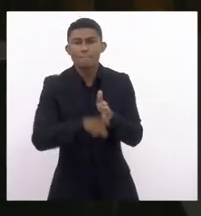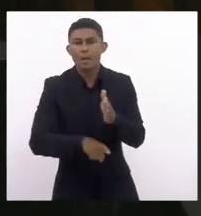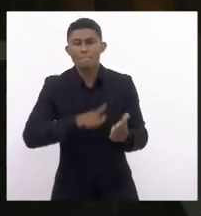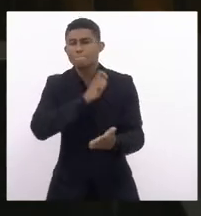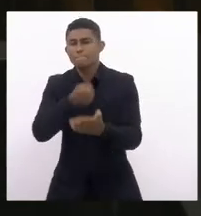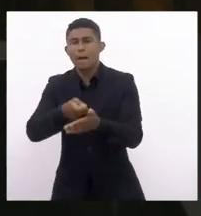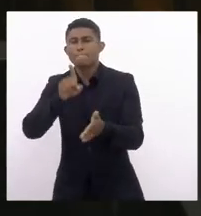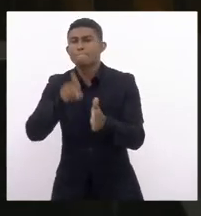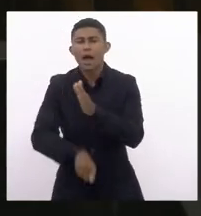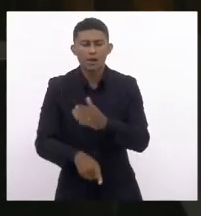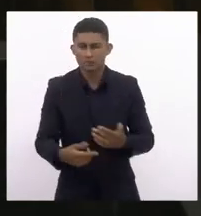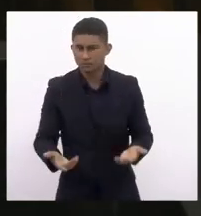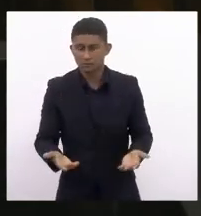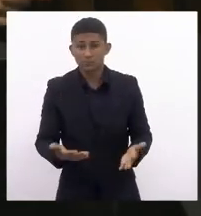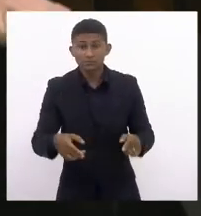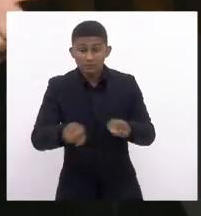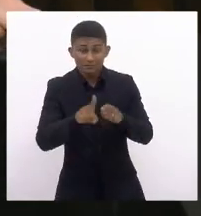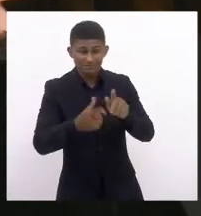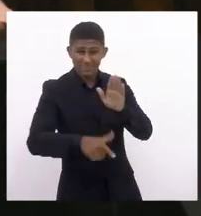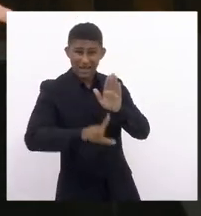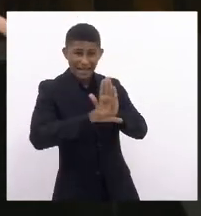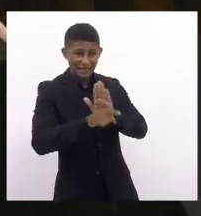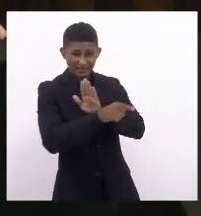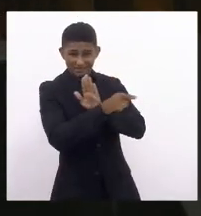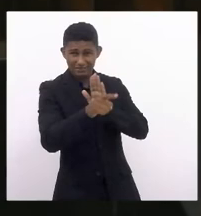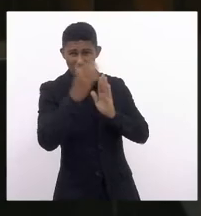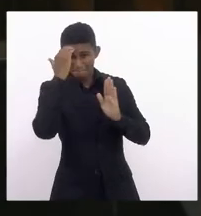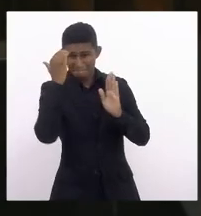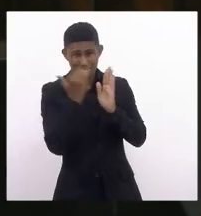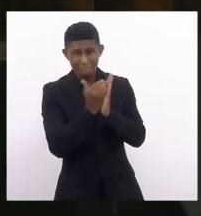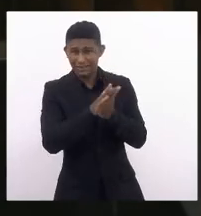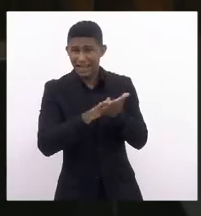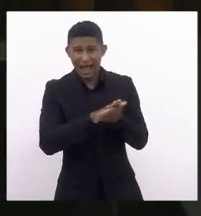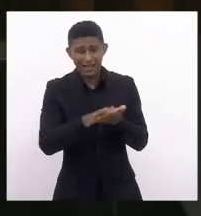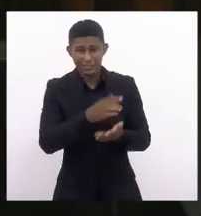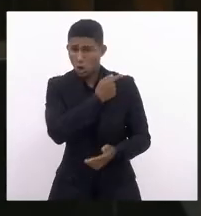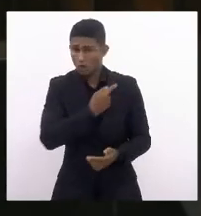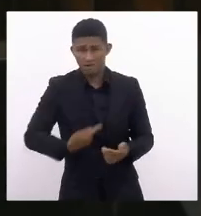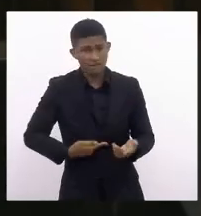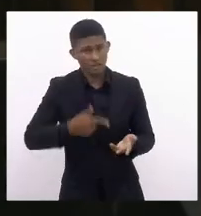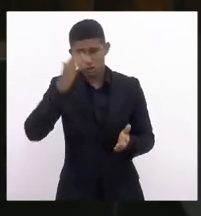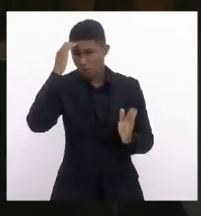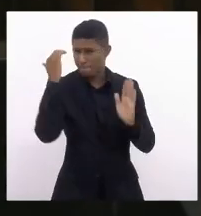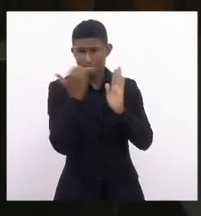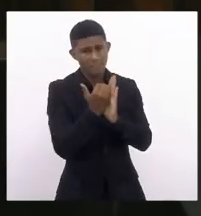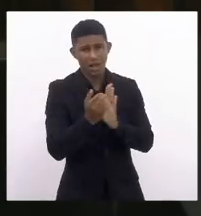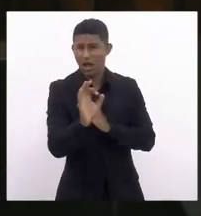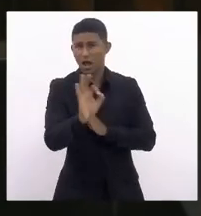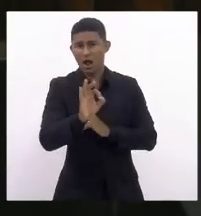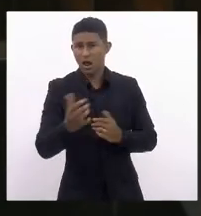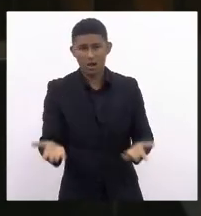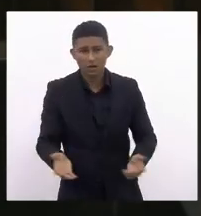continua desrespeitando várias leis que são fundamentais para dar dignidade para a carreira docente.